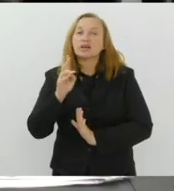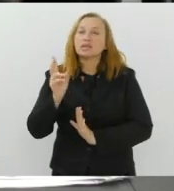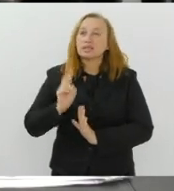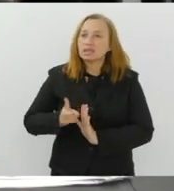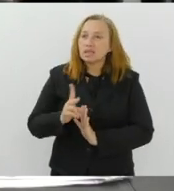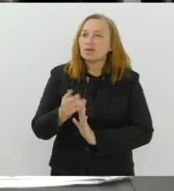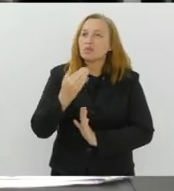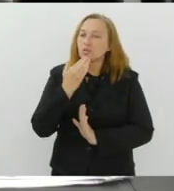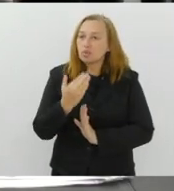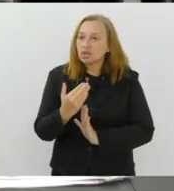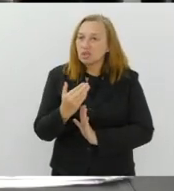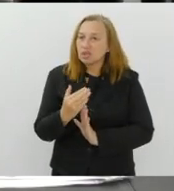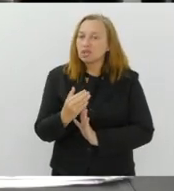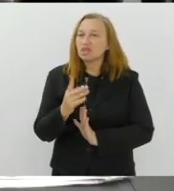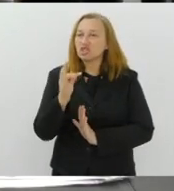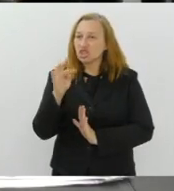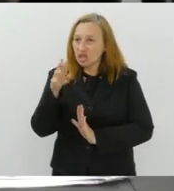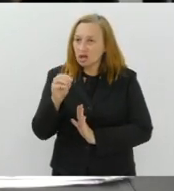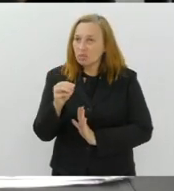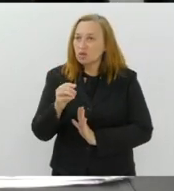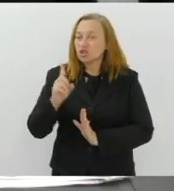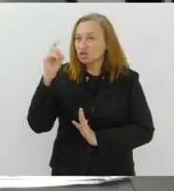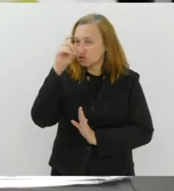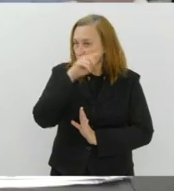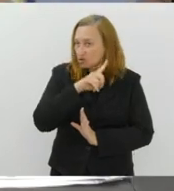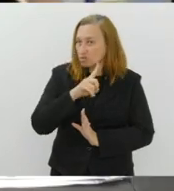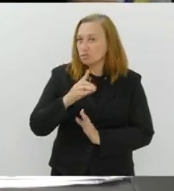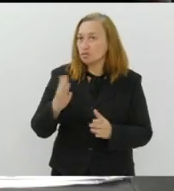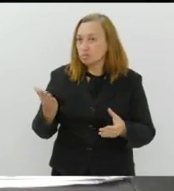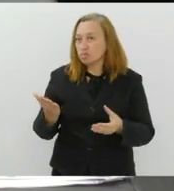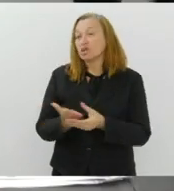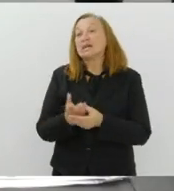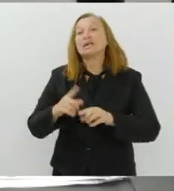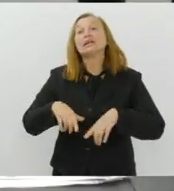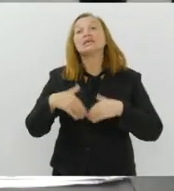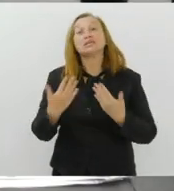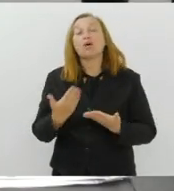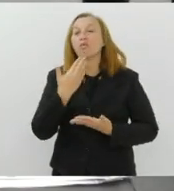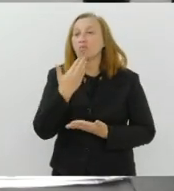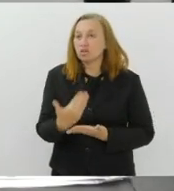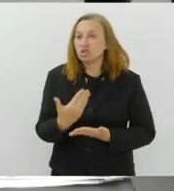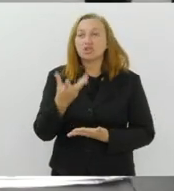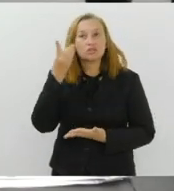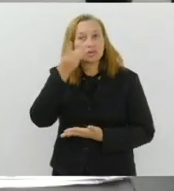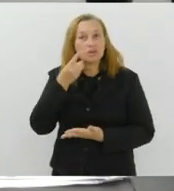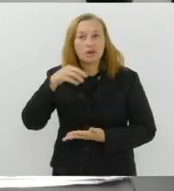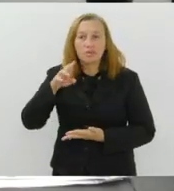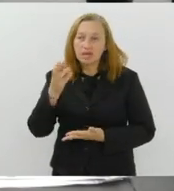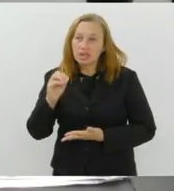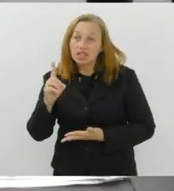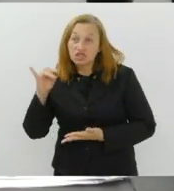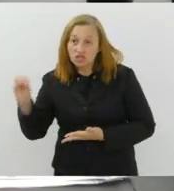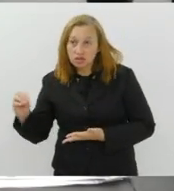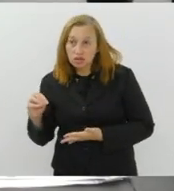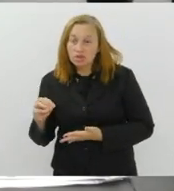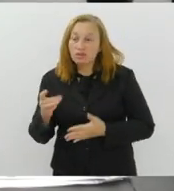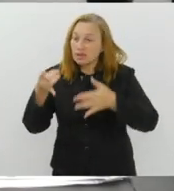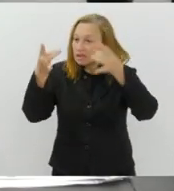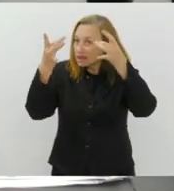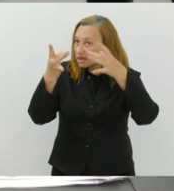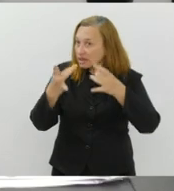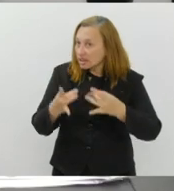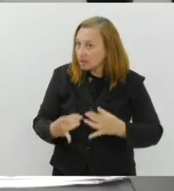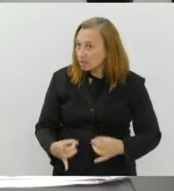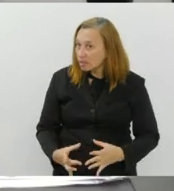que o pedido é genérico, dificulta muito o processo. Então, nós vamos pedir ao deputado Marcelo Dino que faça o